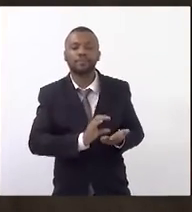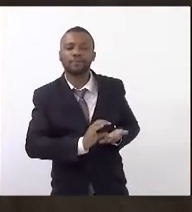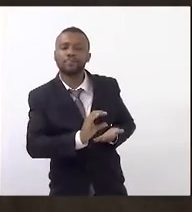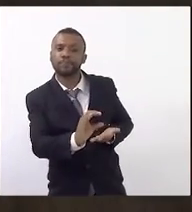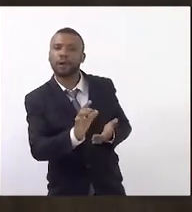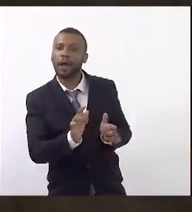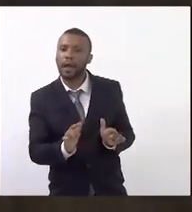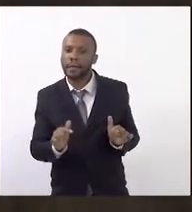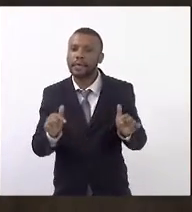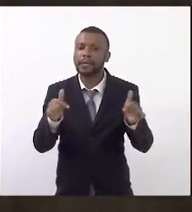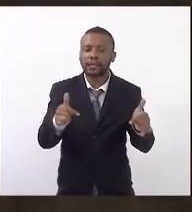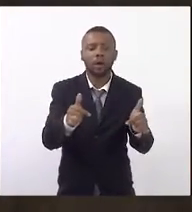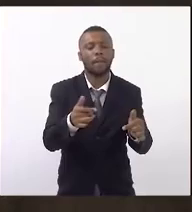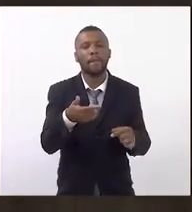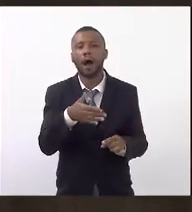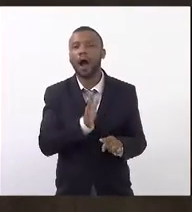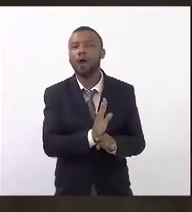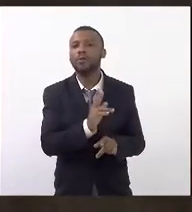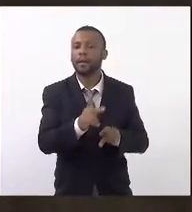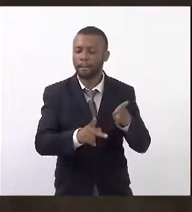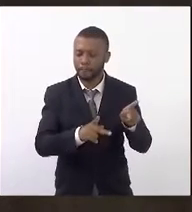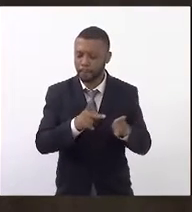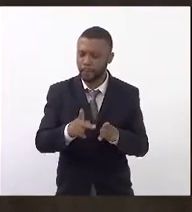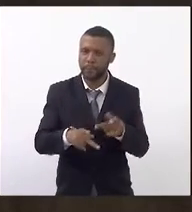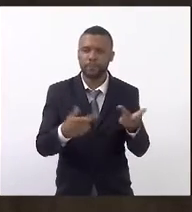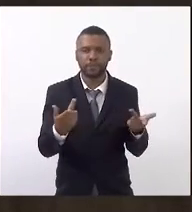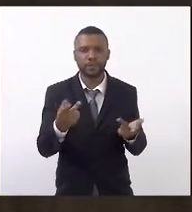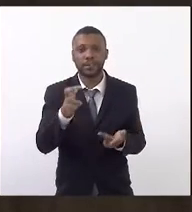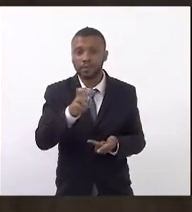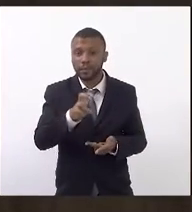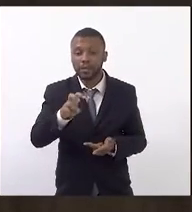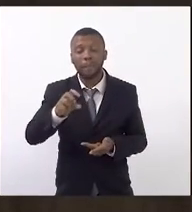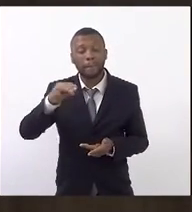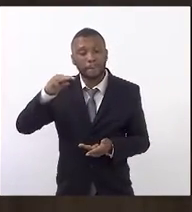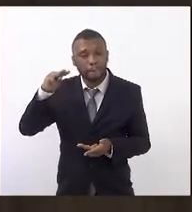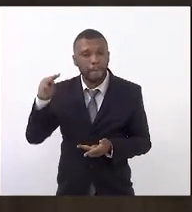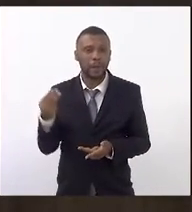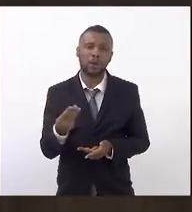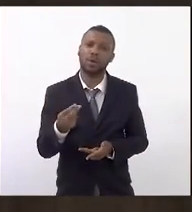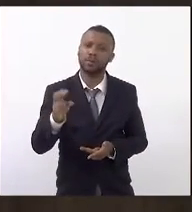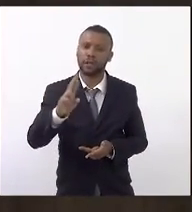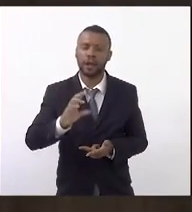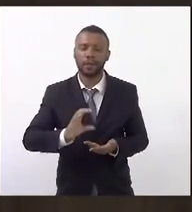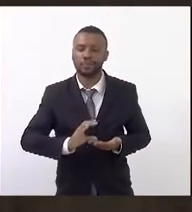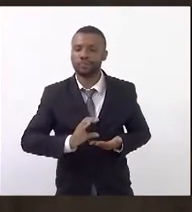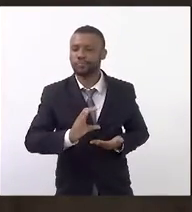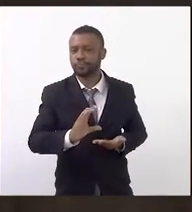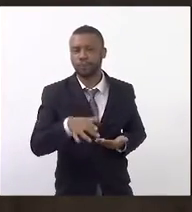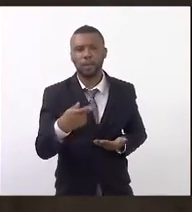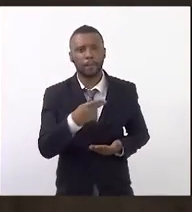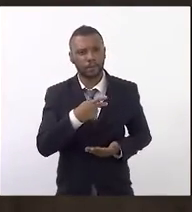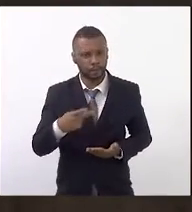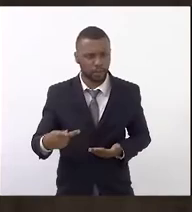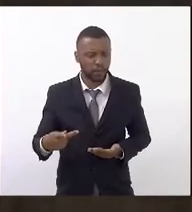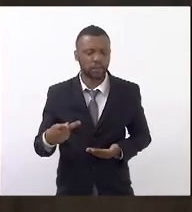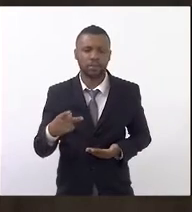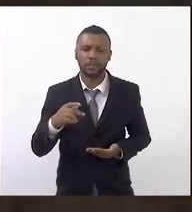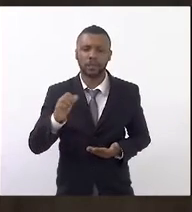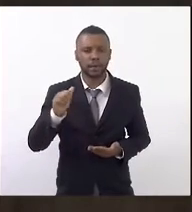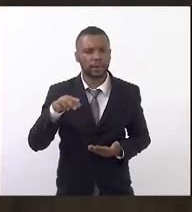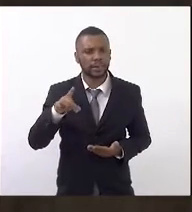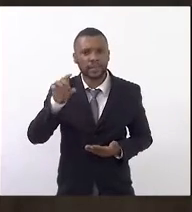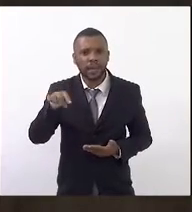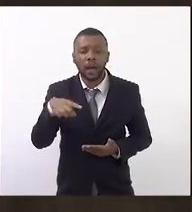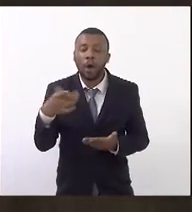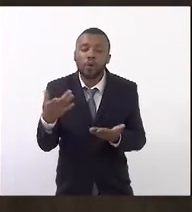de ação. Agora, o que... Falar o valor, presidente. 55 milhões de reais. O presidente André Siciliano disse que nós dispunhamos hoje